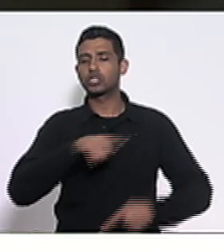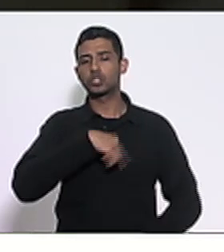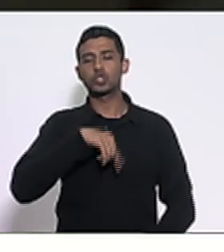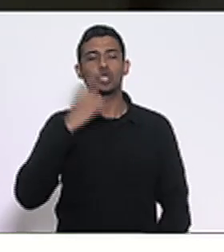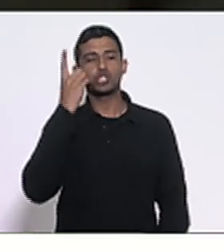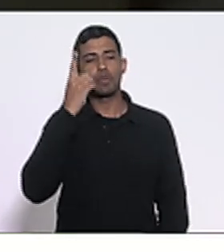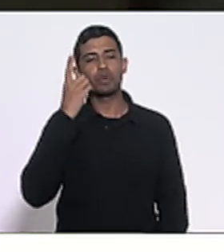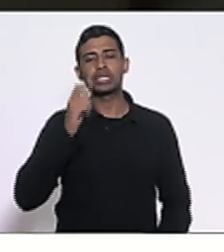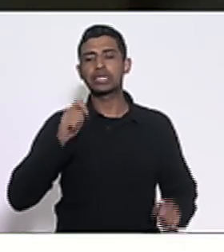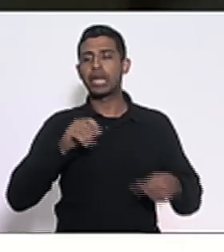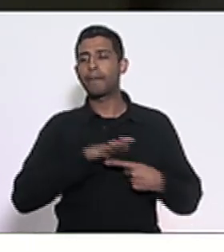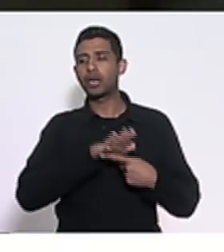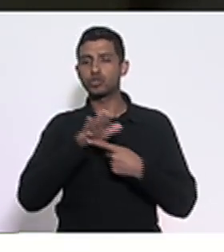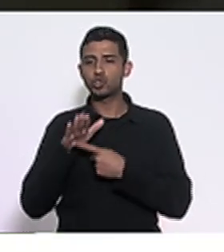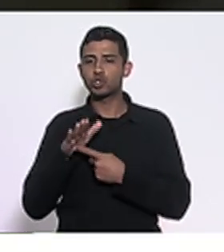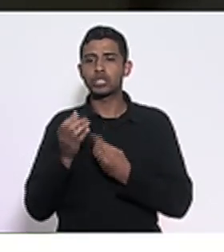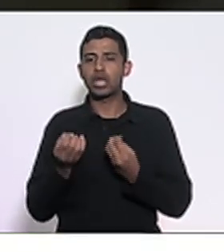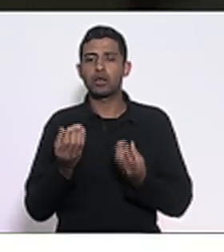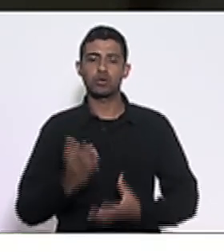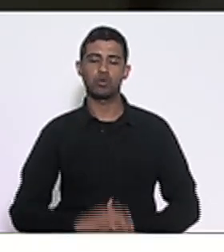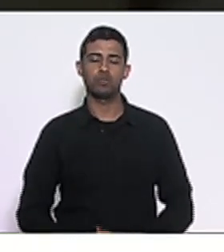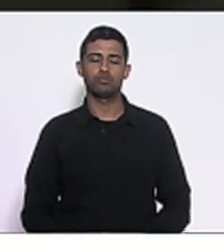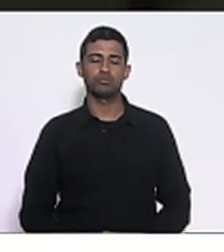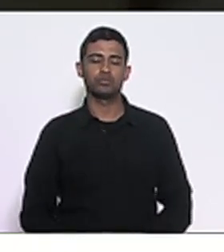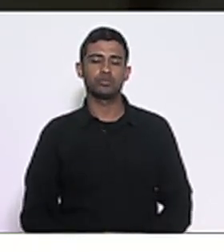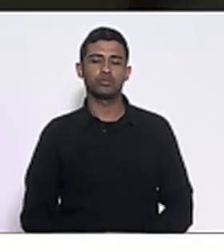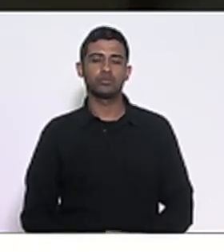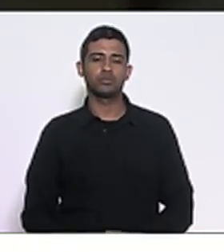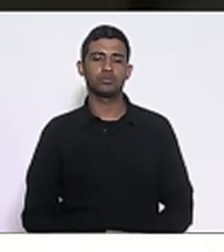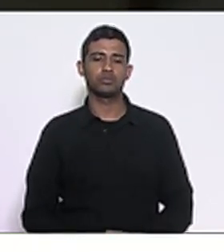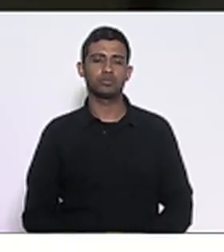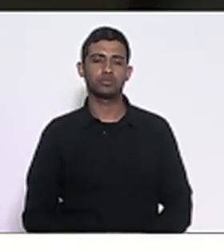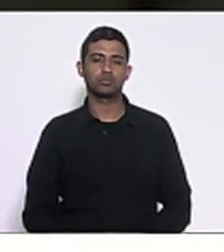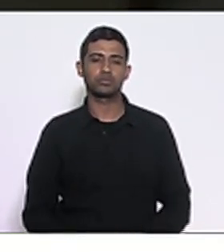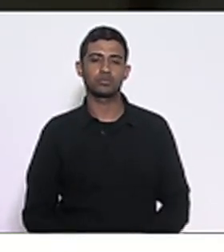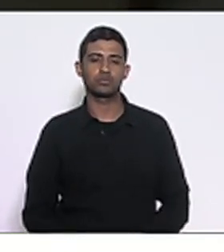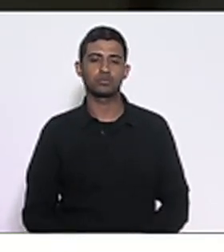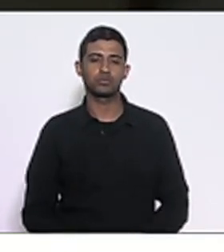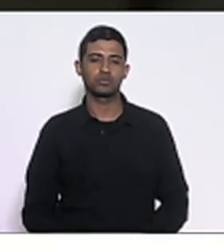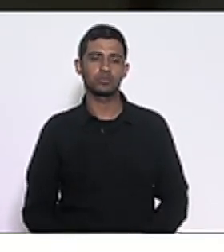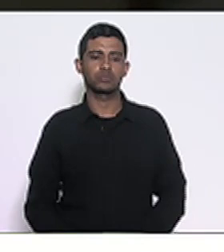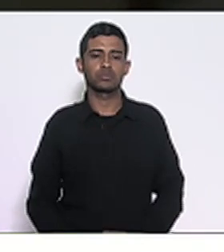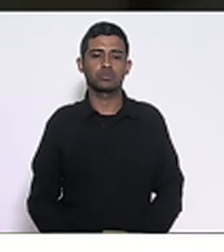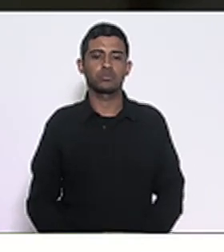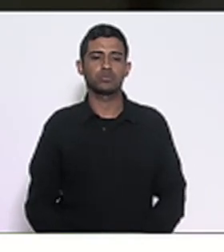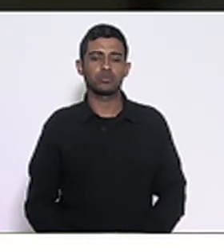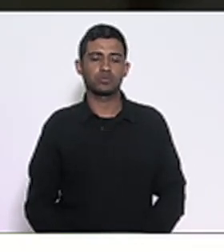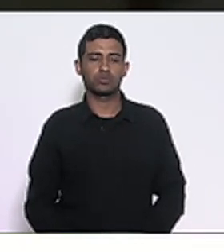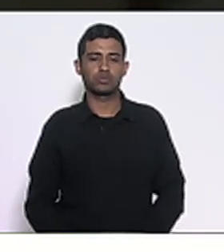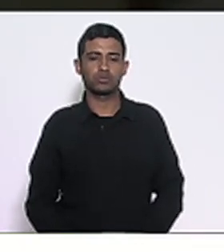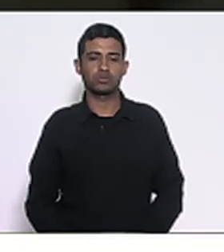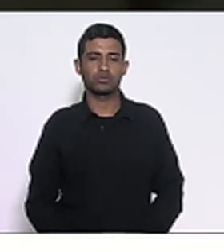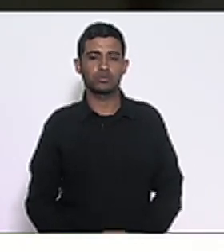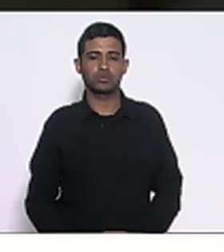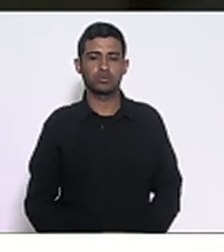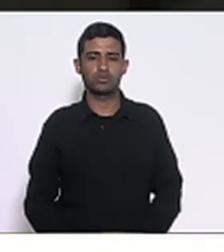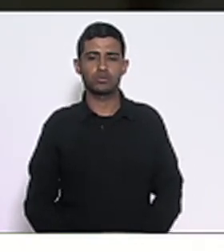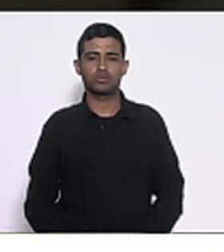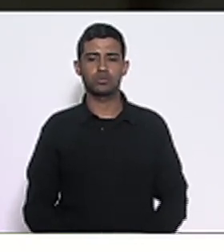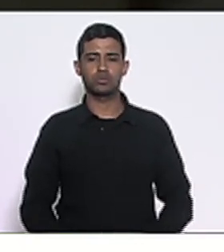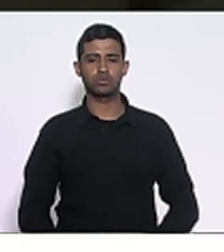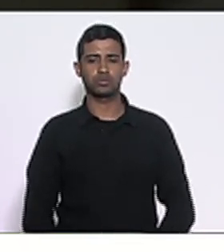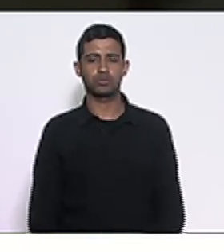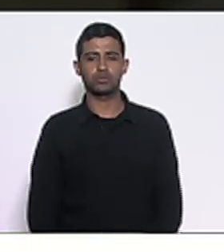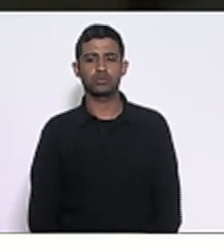ajudar para consolidar o papel do Proderj como órgão de Estado com capacidade de atender ao conjunto das agências